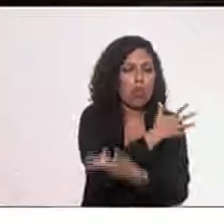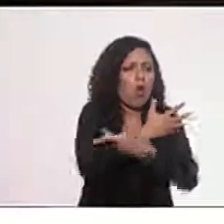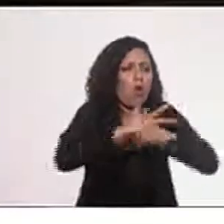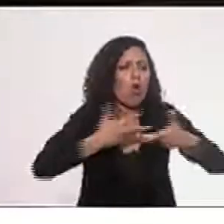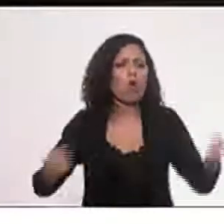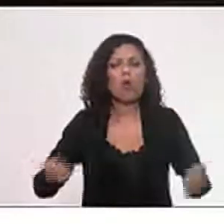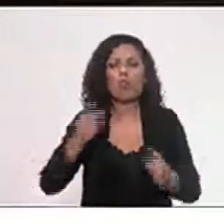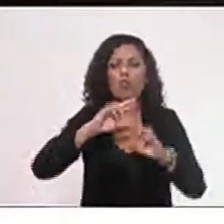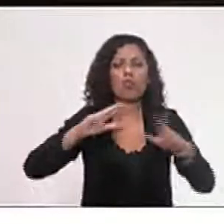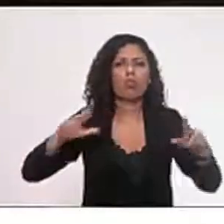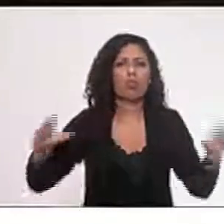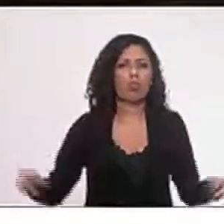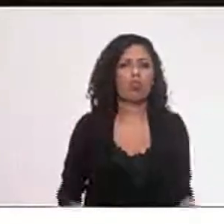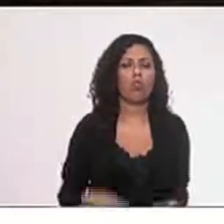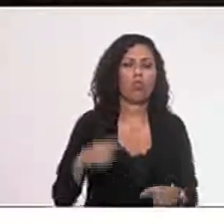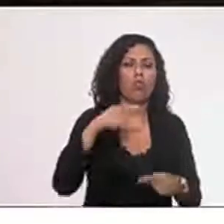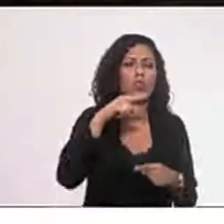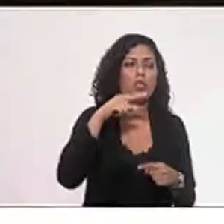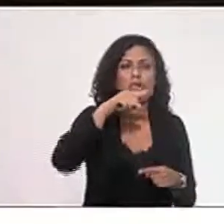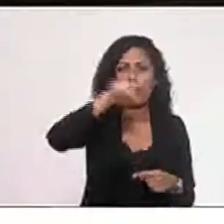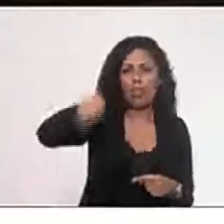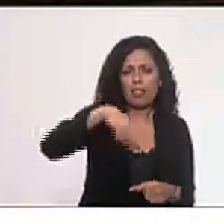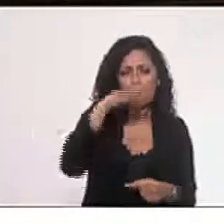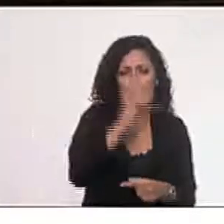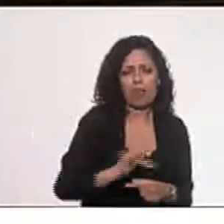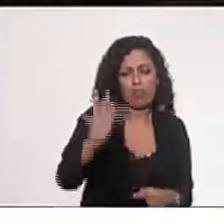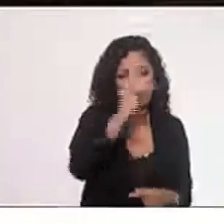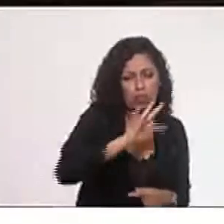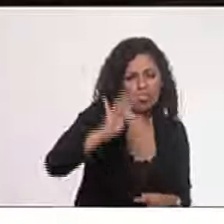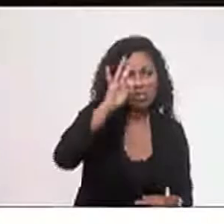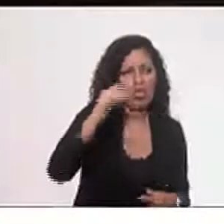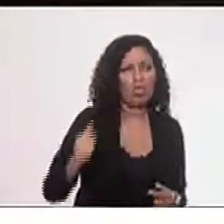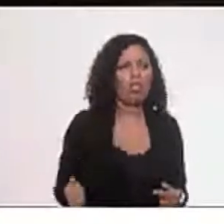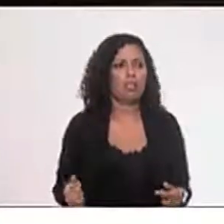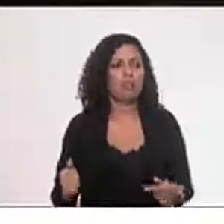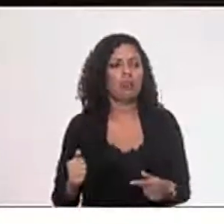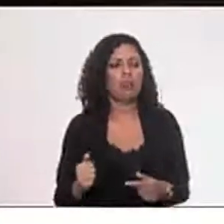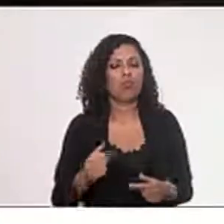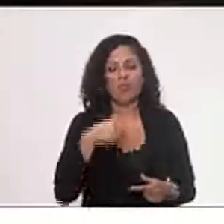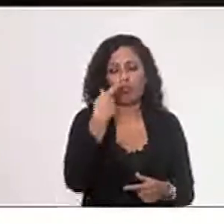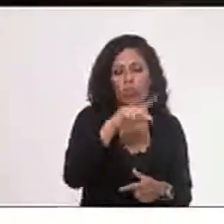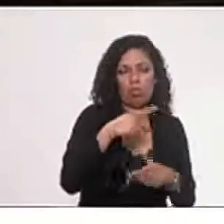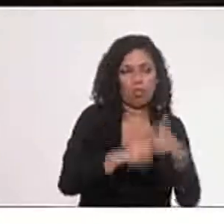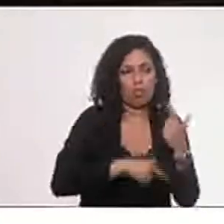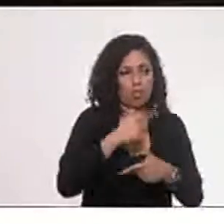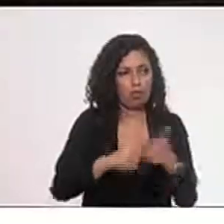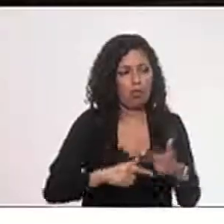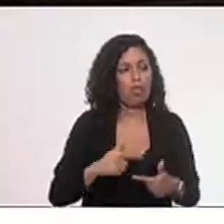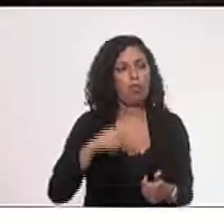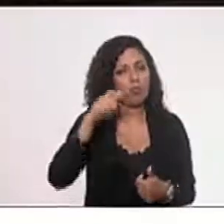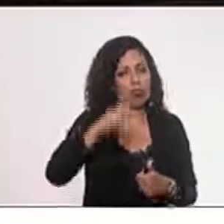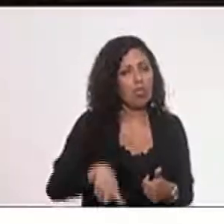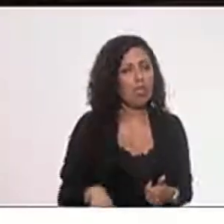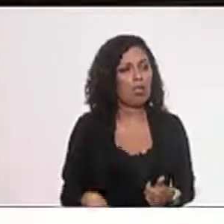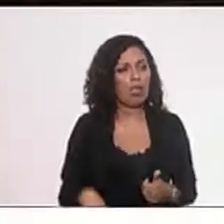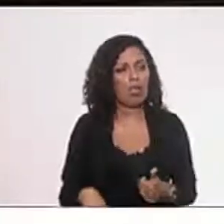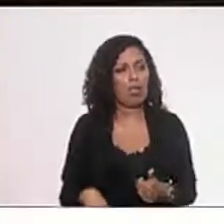por sua natureza por sua essência o sul e sua vocação são instituições